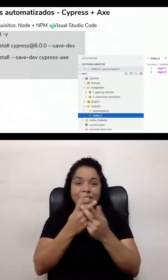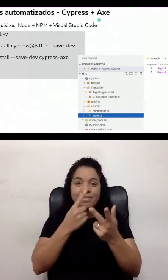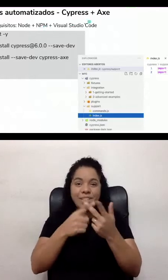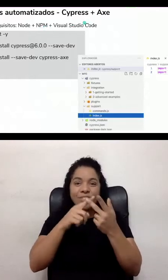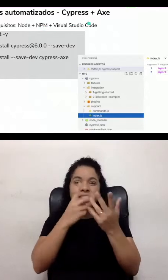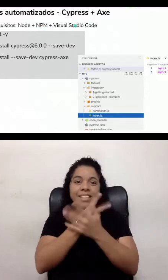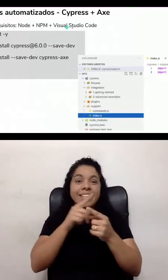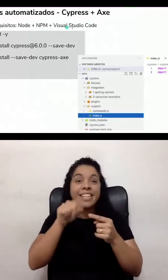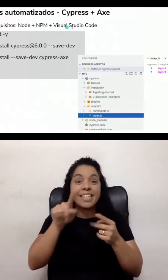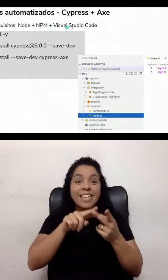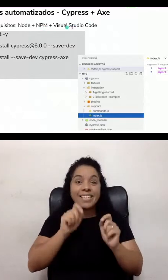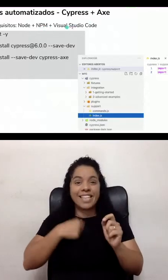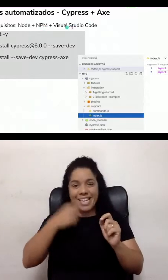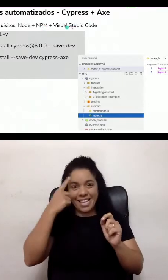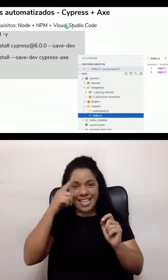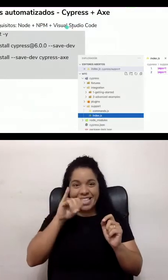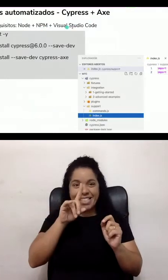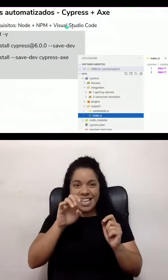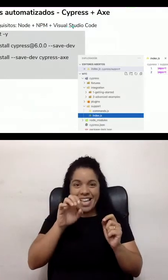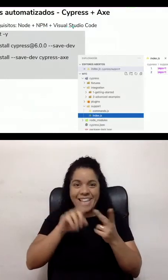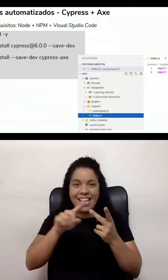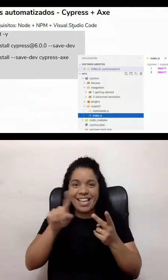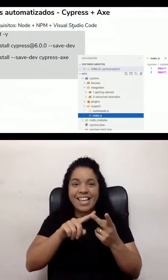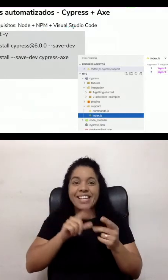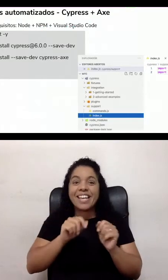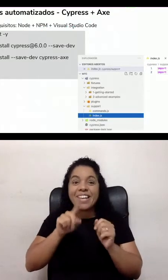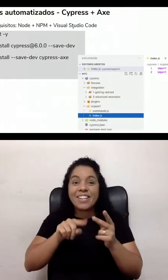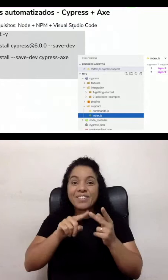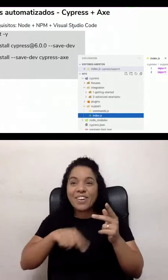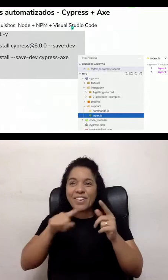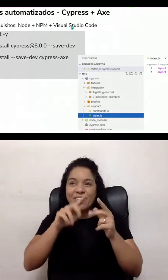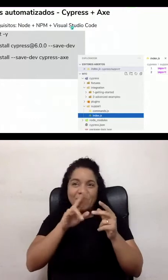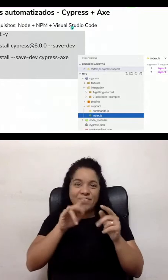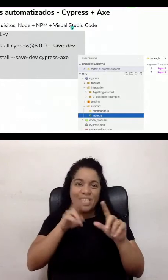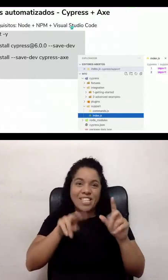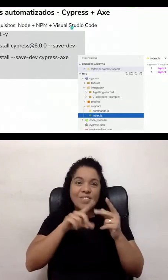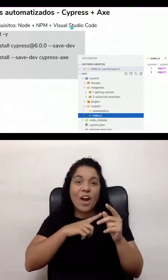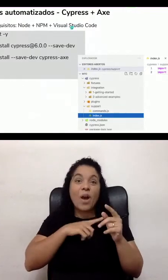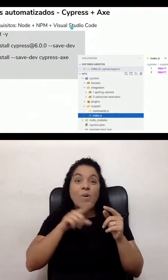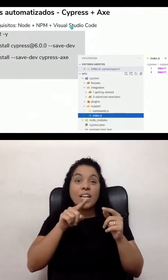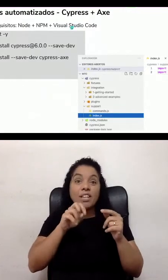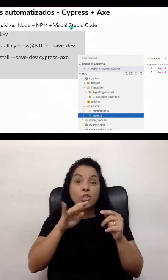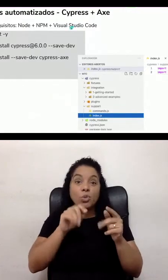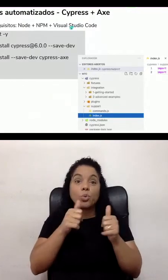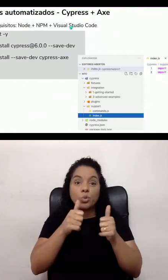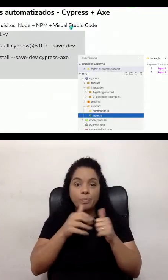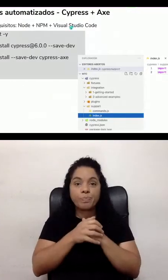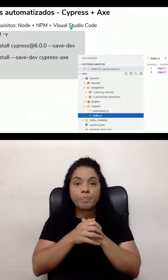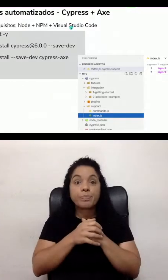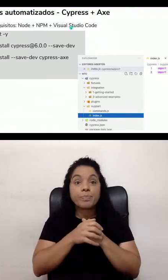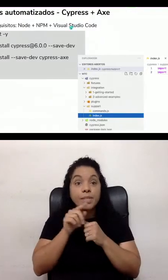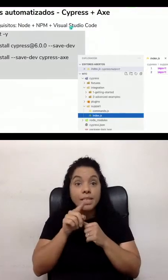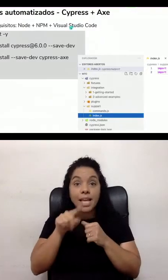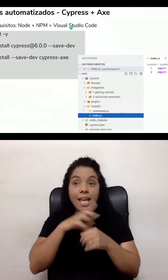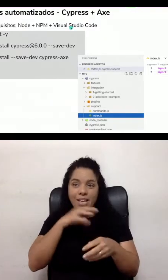instalar agora. E eu tenho que ter uma IDE. Eu uso aqui o Visual Studio, tá? Então, se eu estou